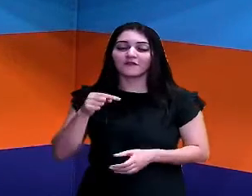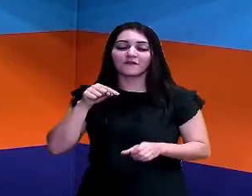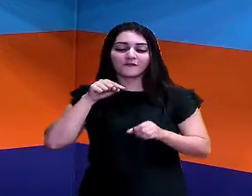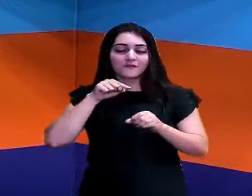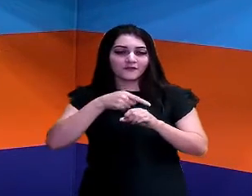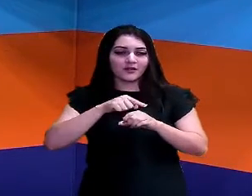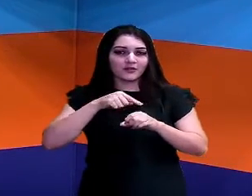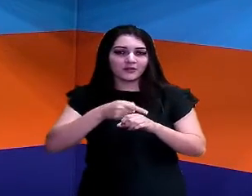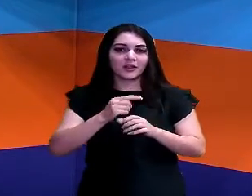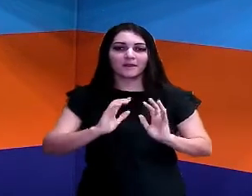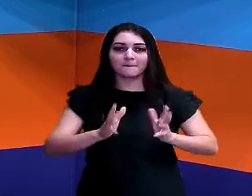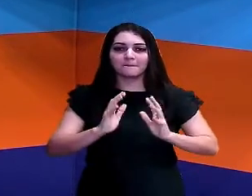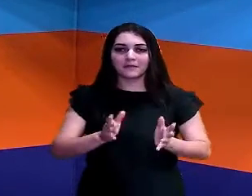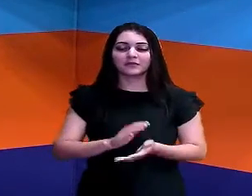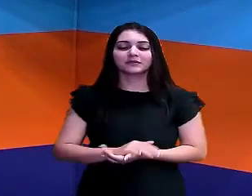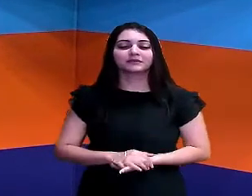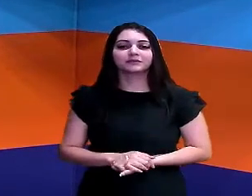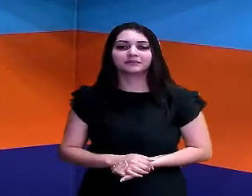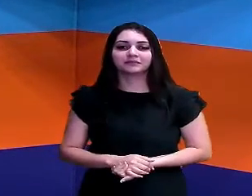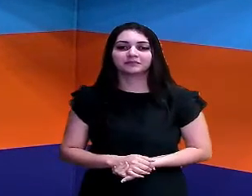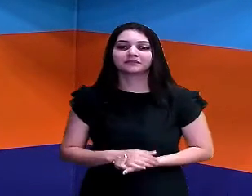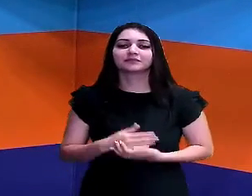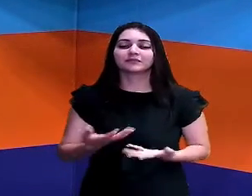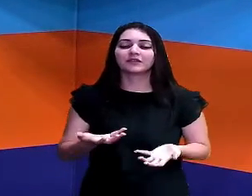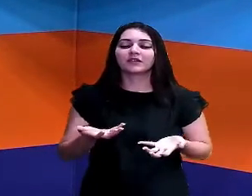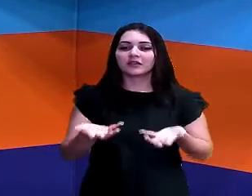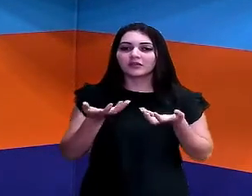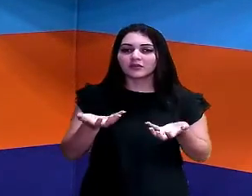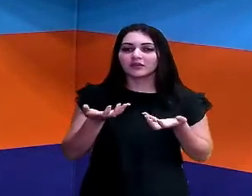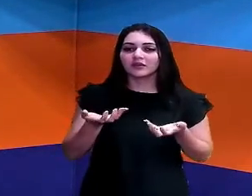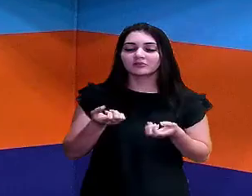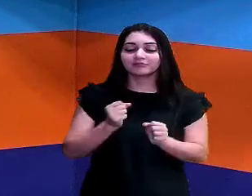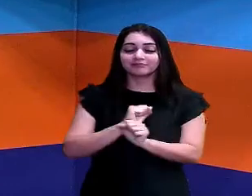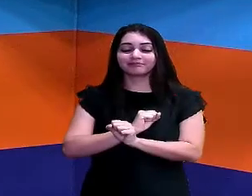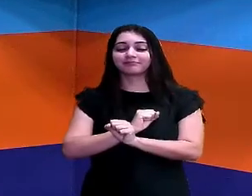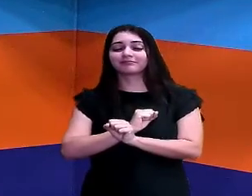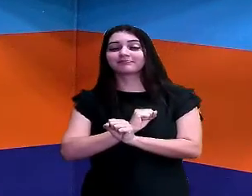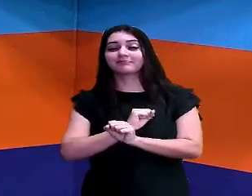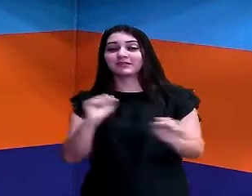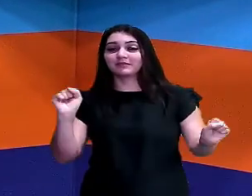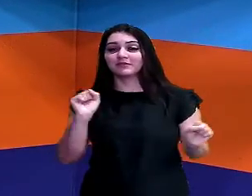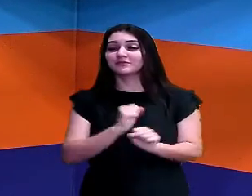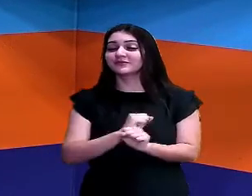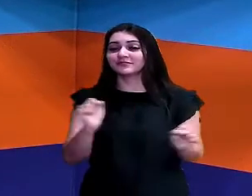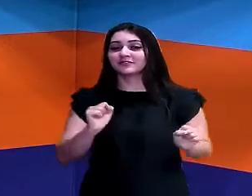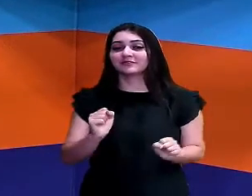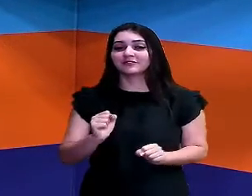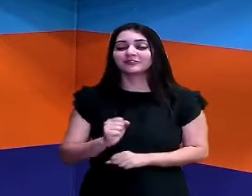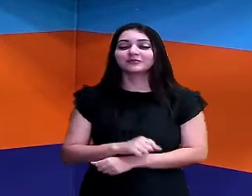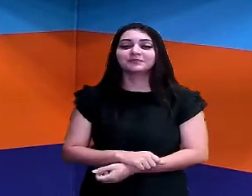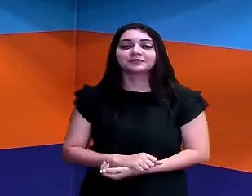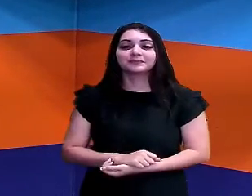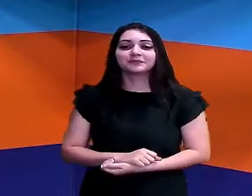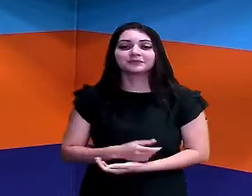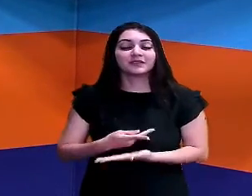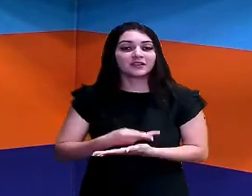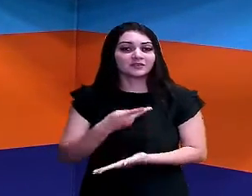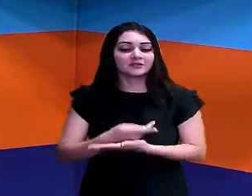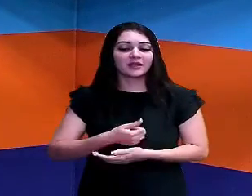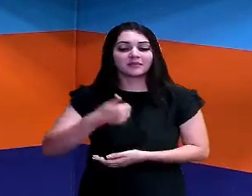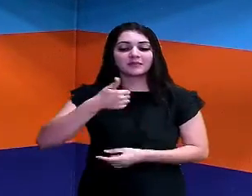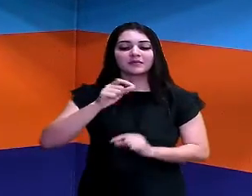bola de futebol. E aí, eu quero as situações impossíveis de acontecer. E aí, a